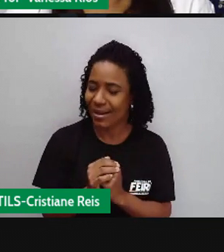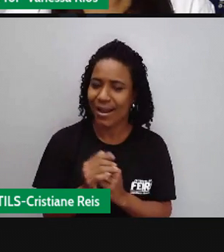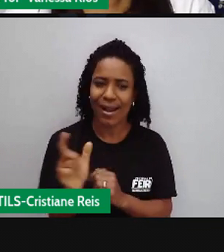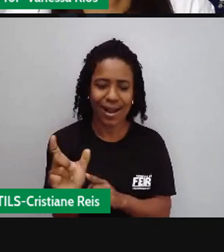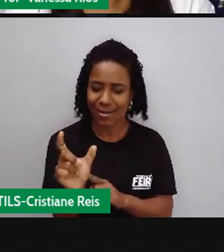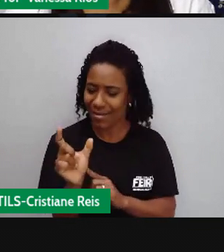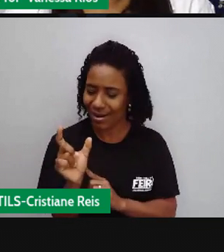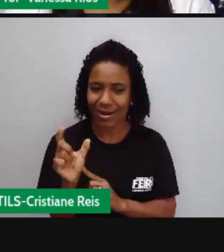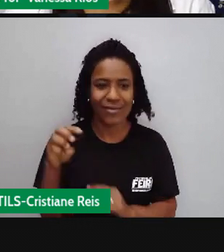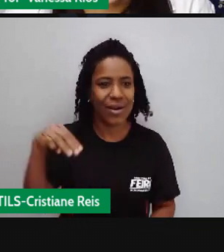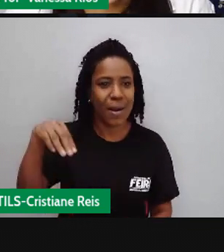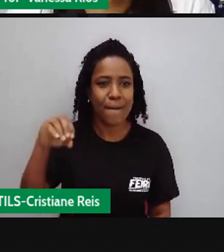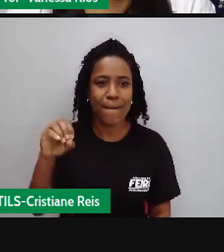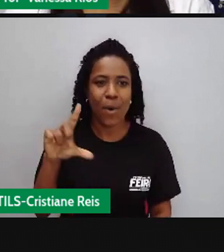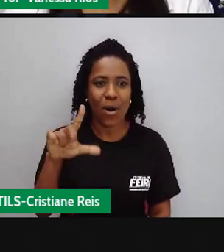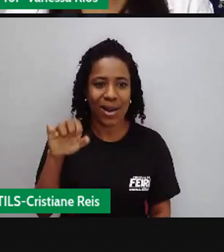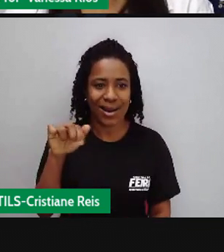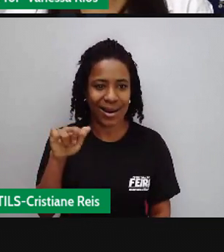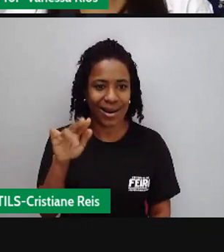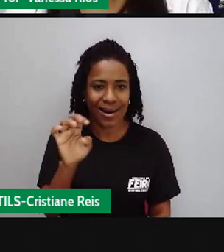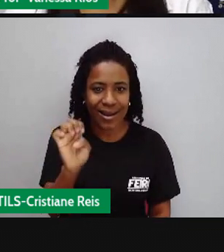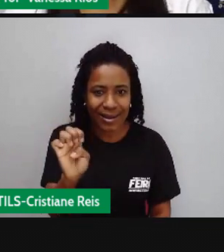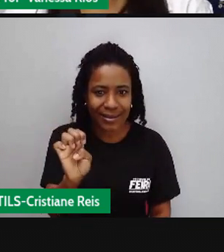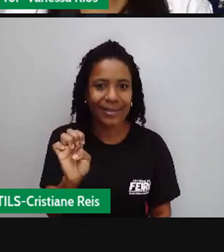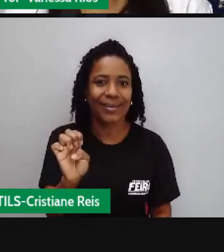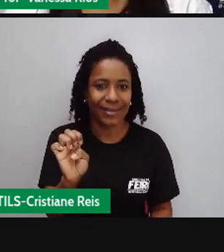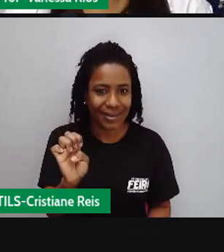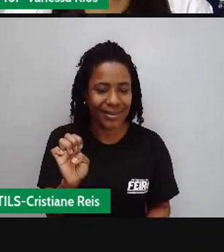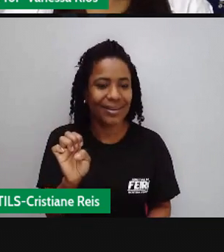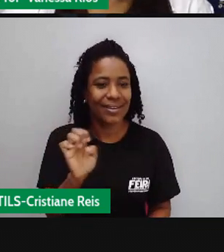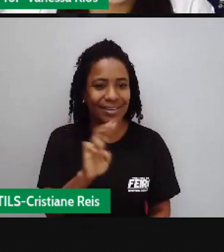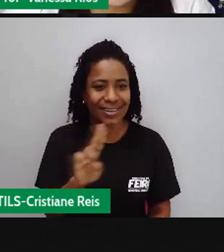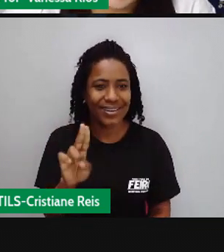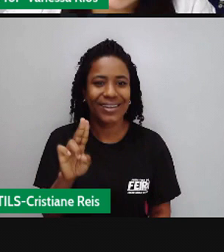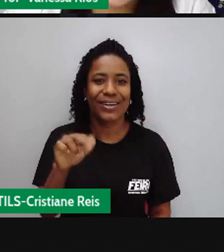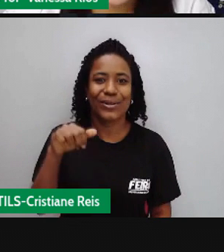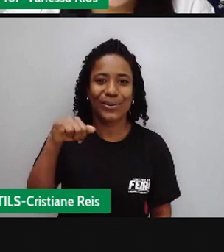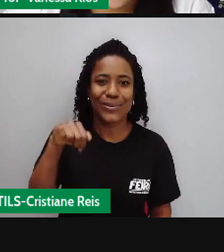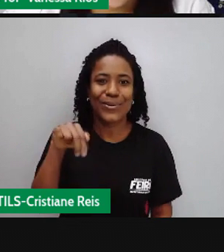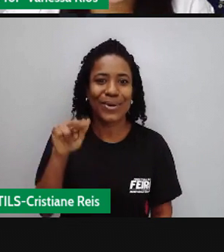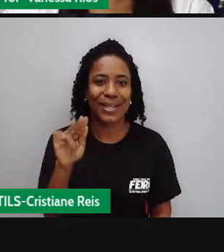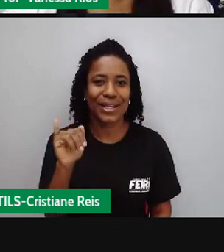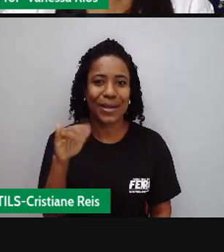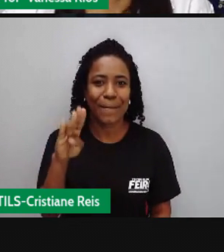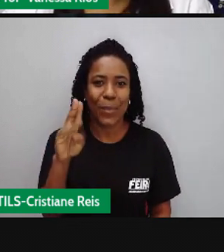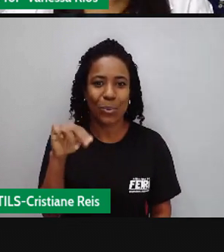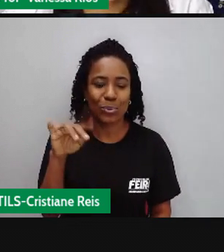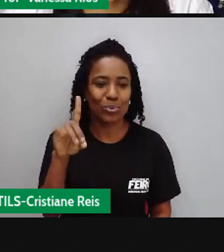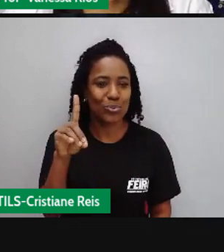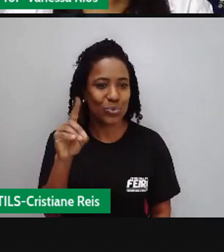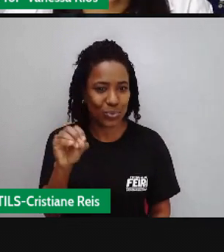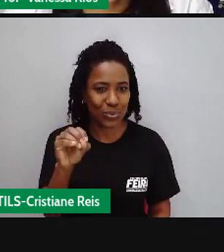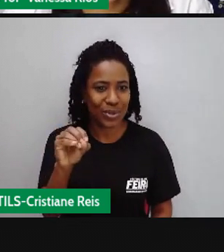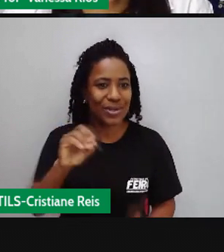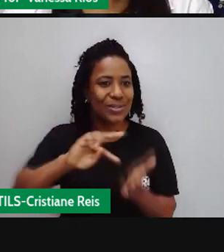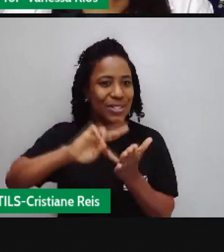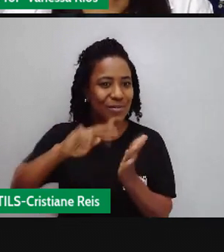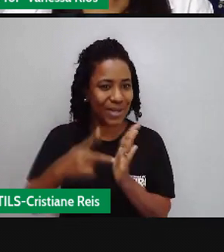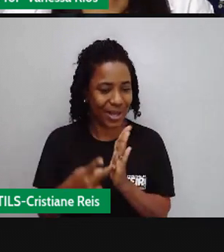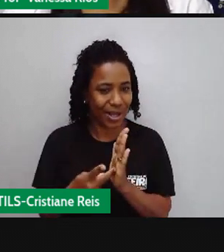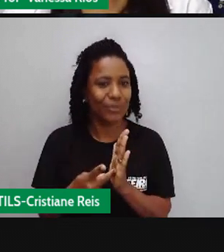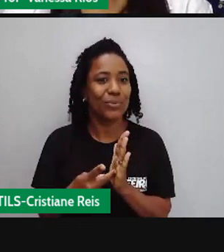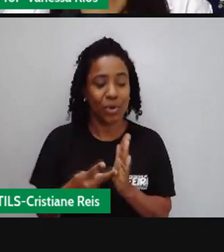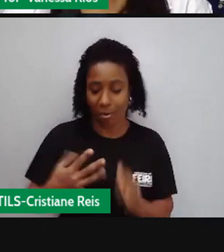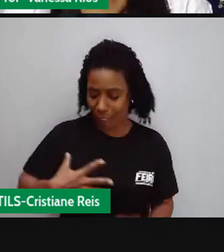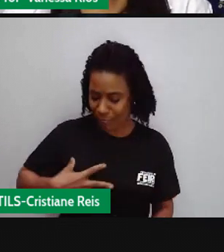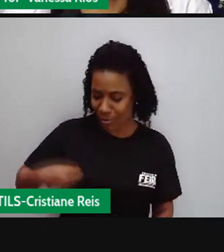do quibundo moleque, que significa literalmente filho pequeno ou garoto. O quibundo